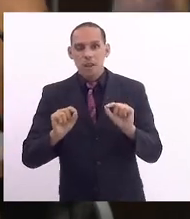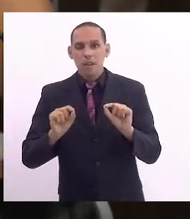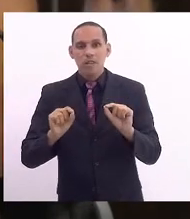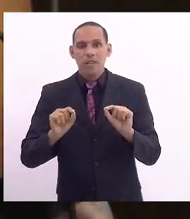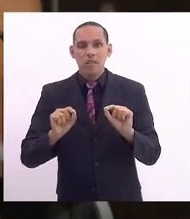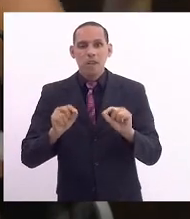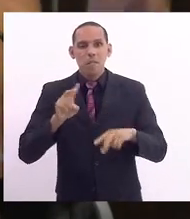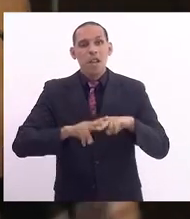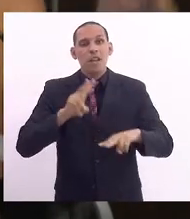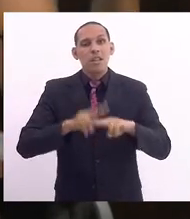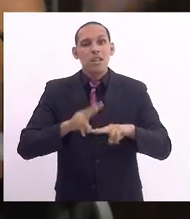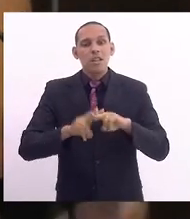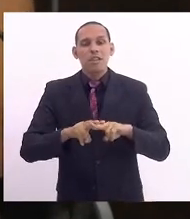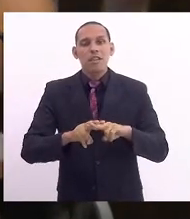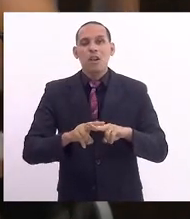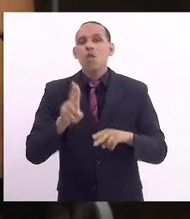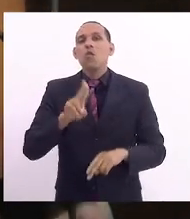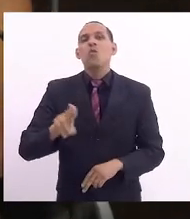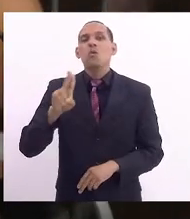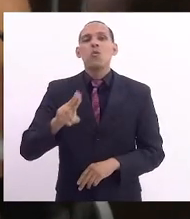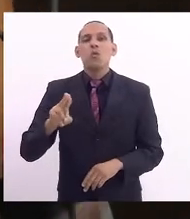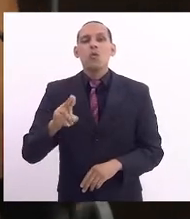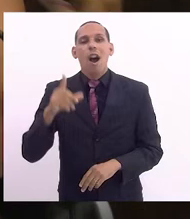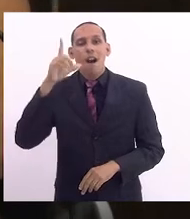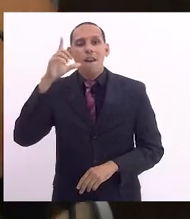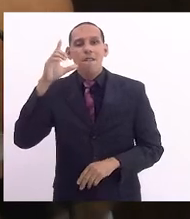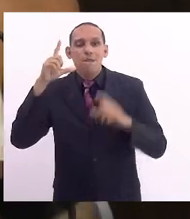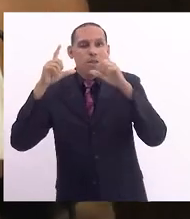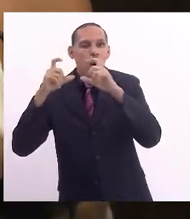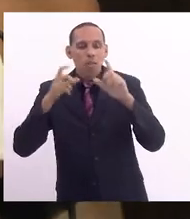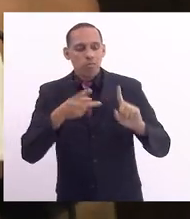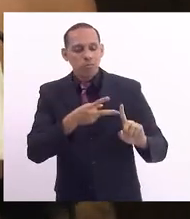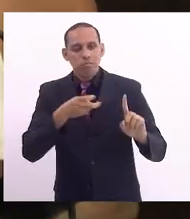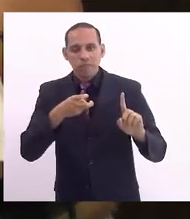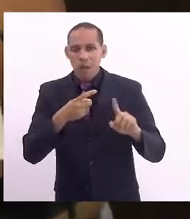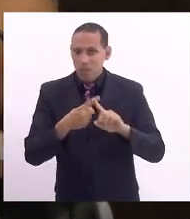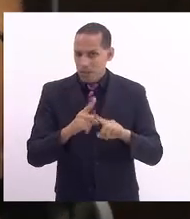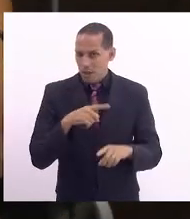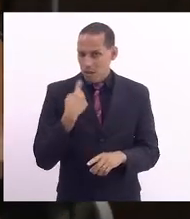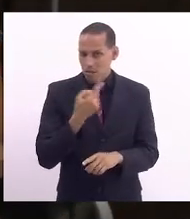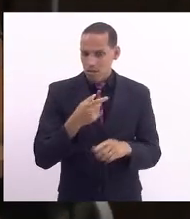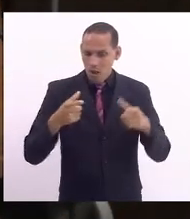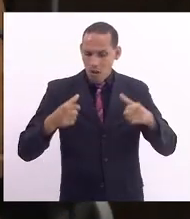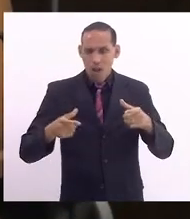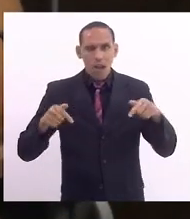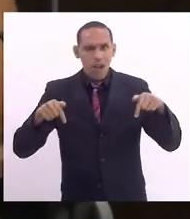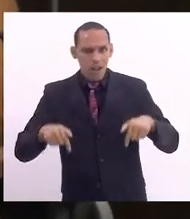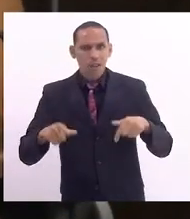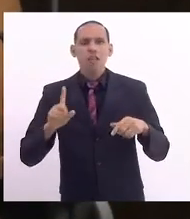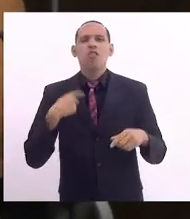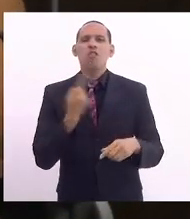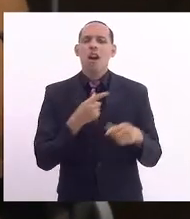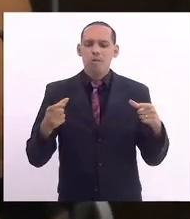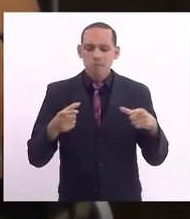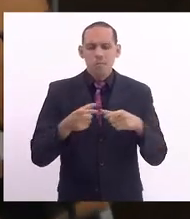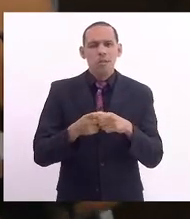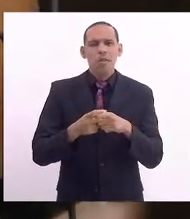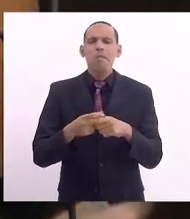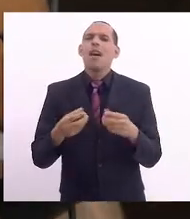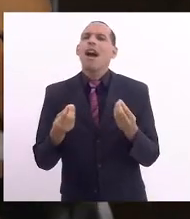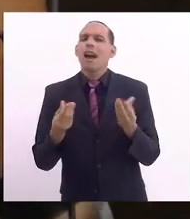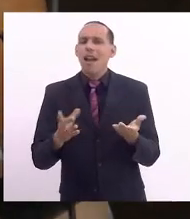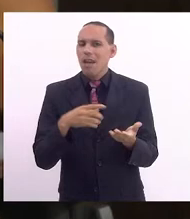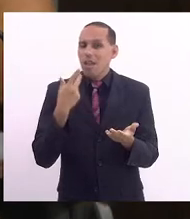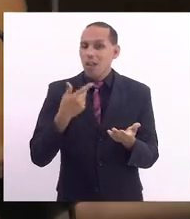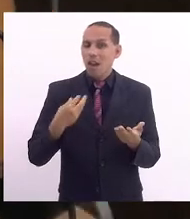de prisões por reconhecimento fotográfico, porque quando ocupamos espaços de poder e somos minoria, é para dizer que a gente